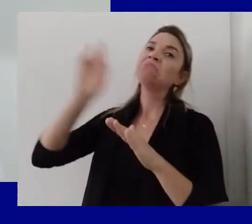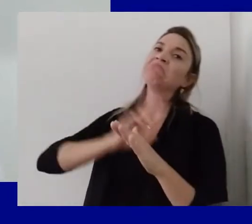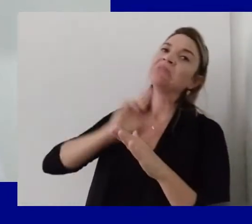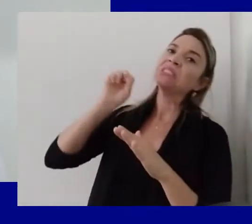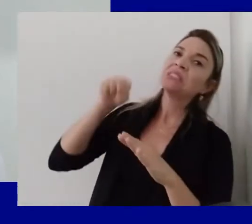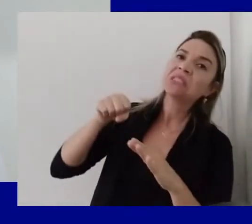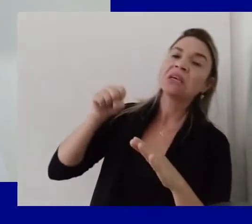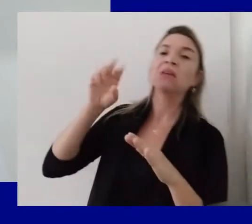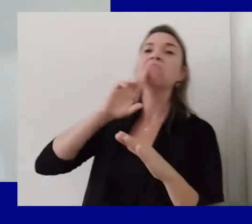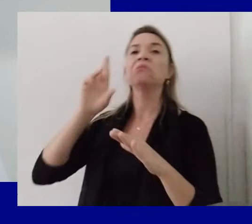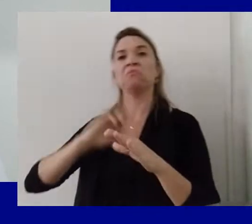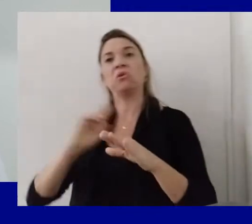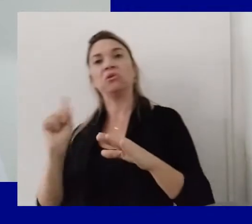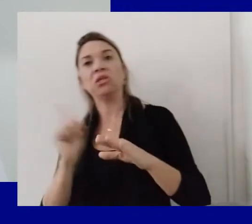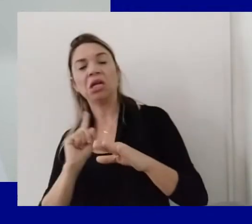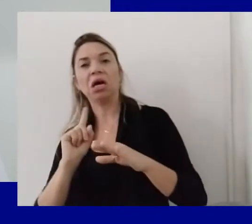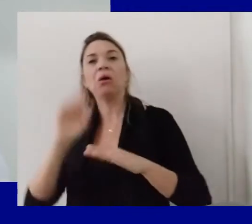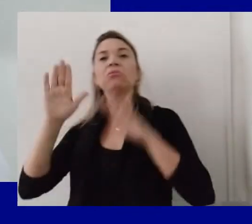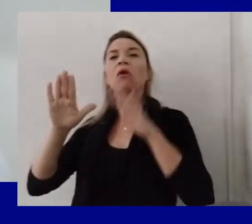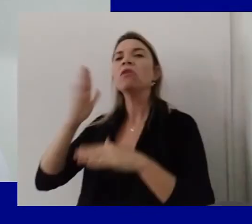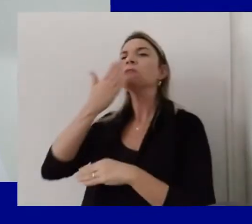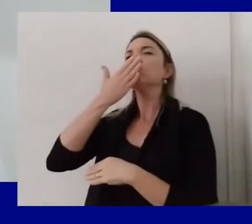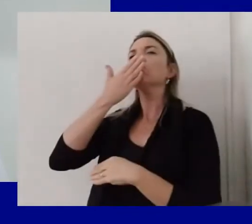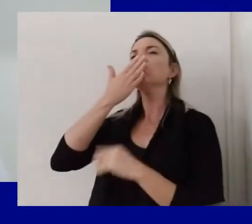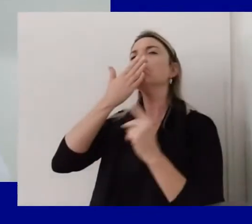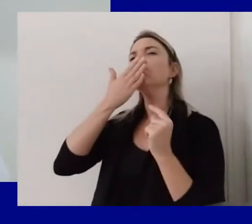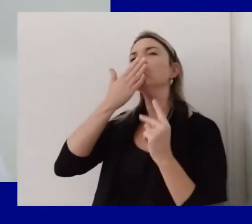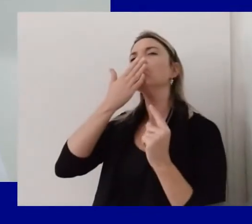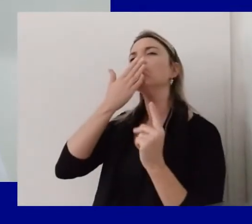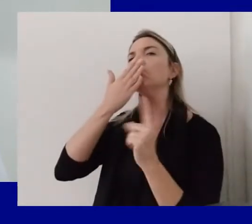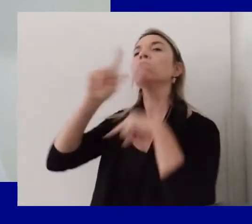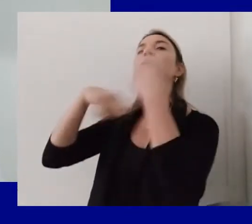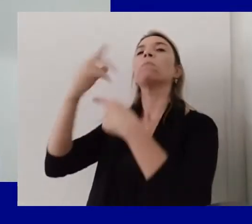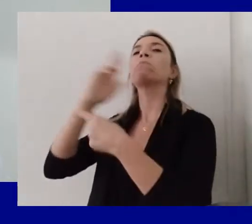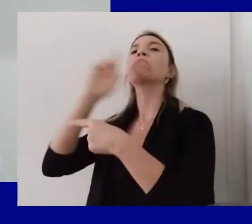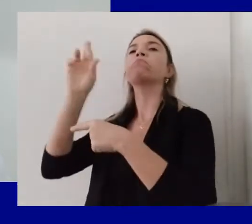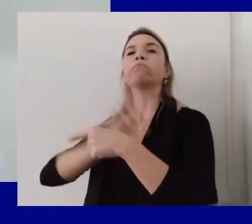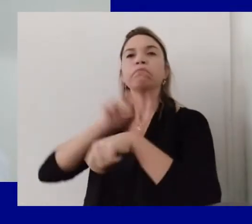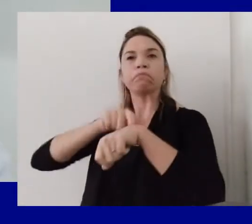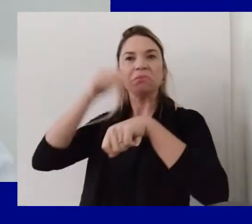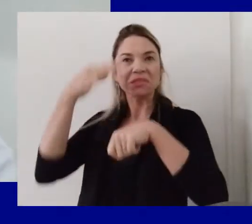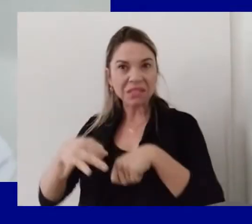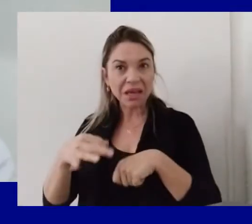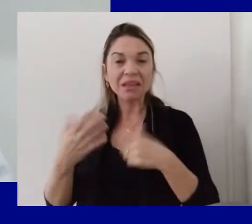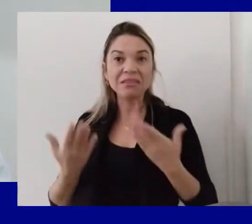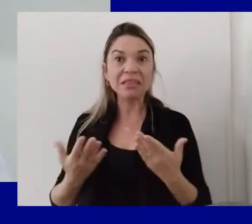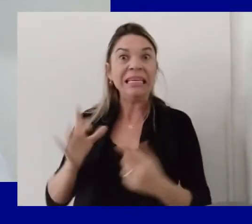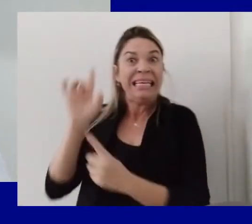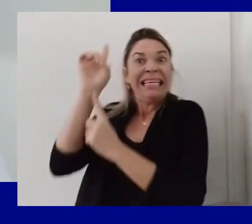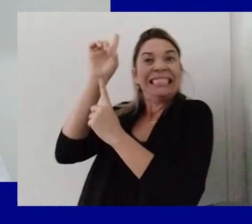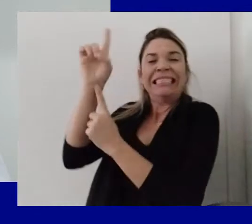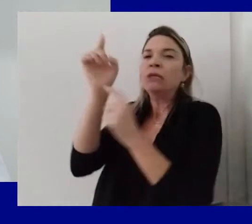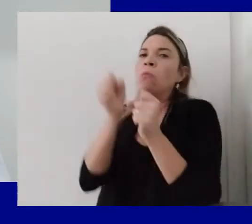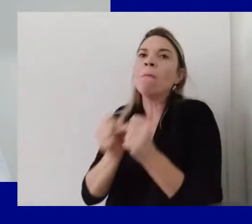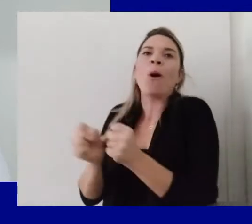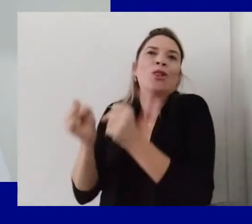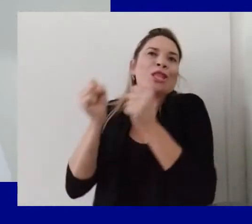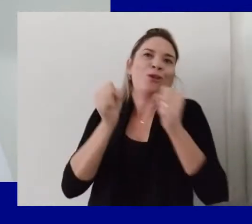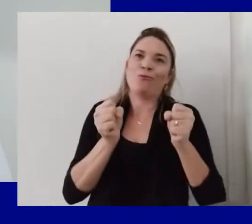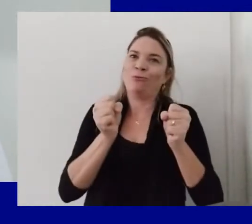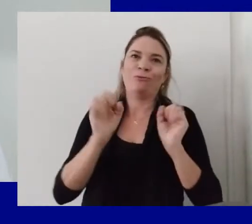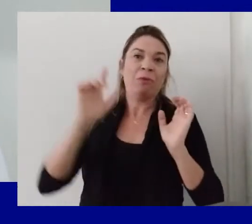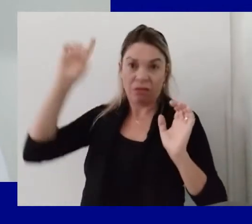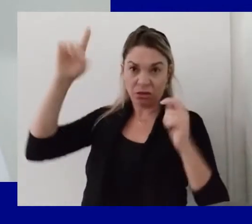servos. E isso é maravilhoso. Estamos realmente diante de um mistério. Um Deus que é todo-poderoso, que não precisa de nós,